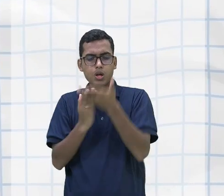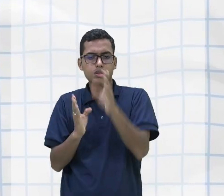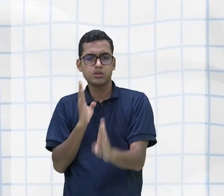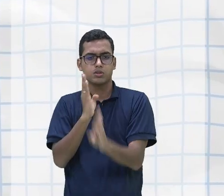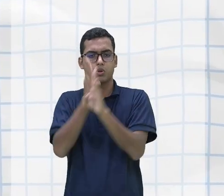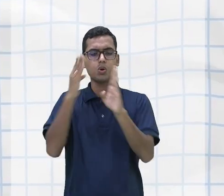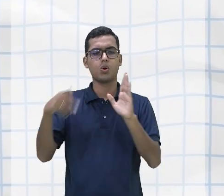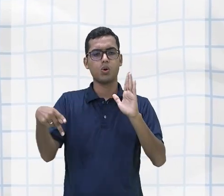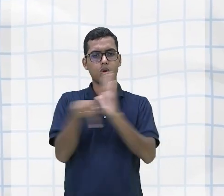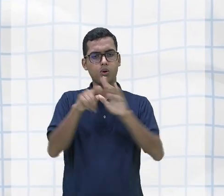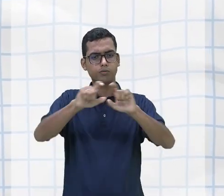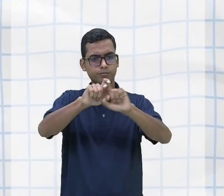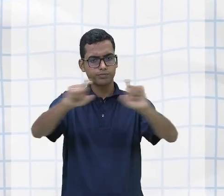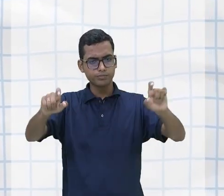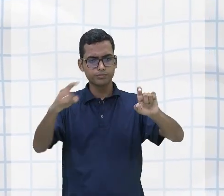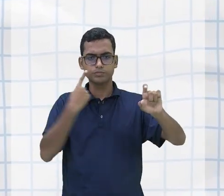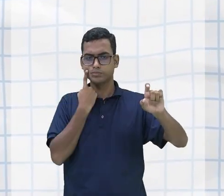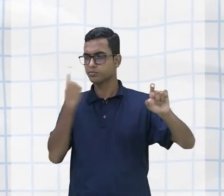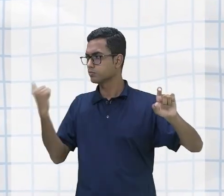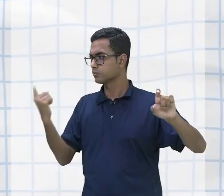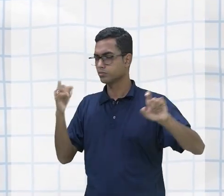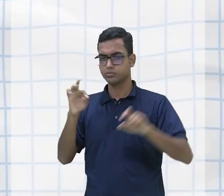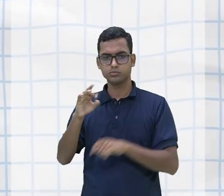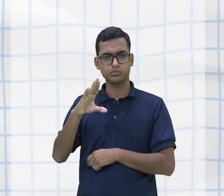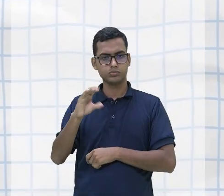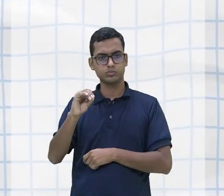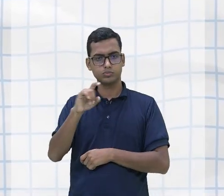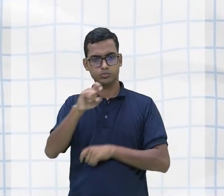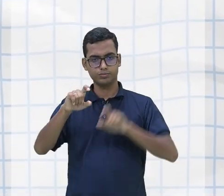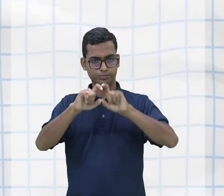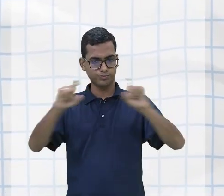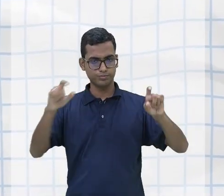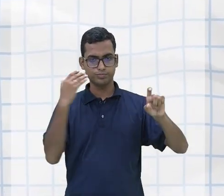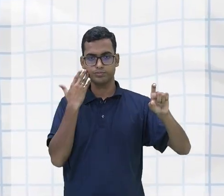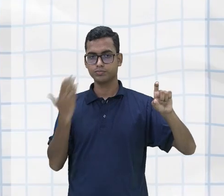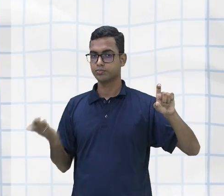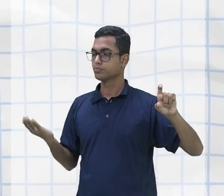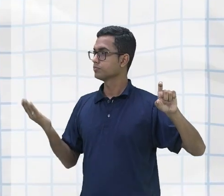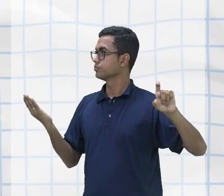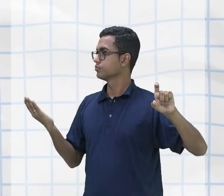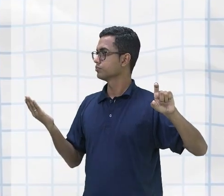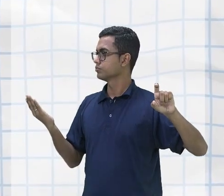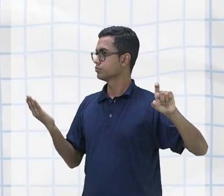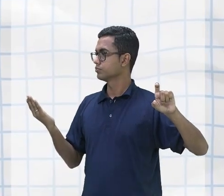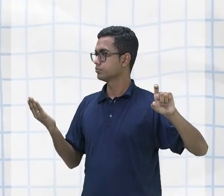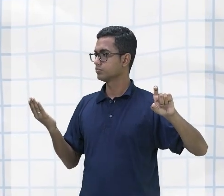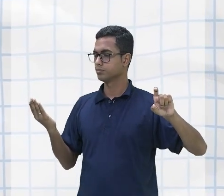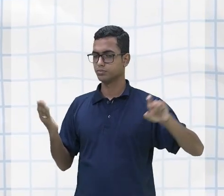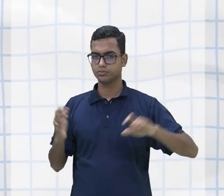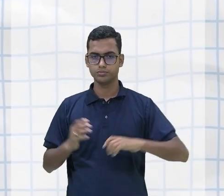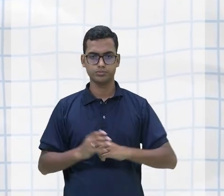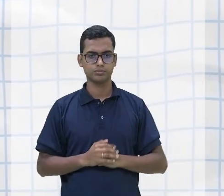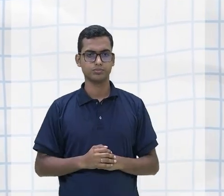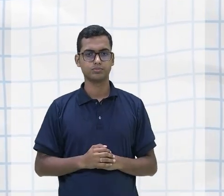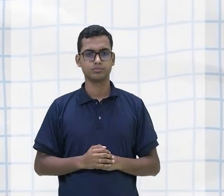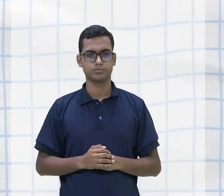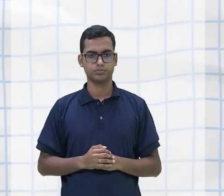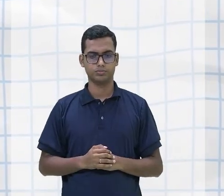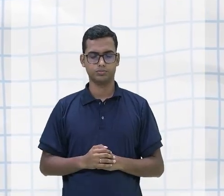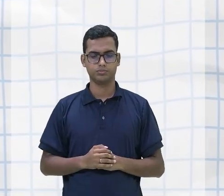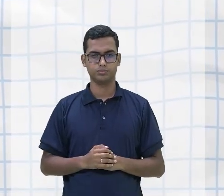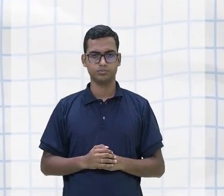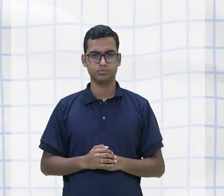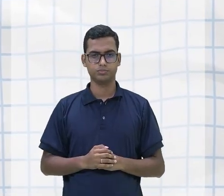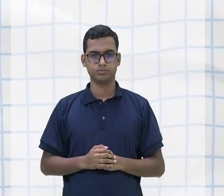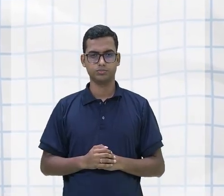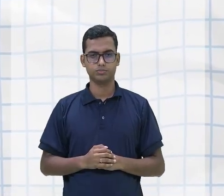trigonometria que ficou famosa. Cosseno de x vezes cosseno de y igual a meio vezes cosseno de x